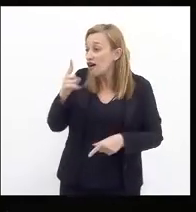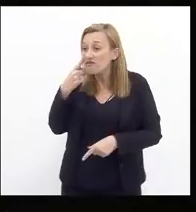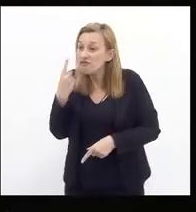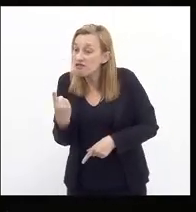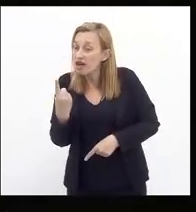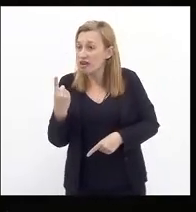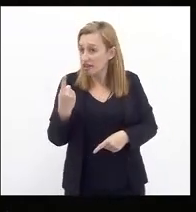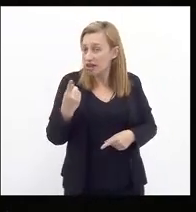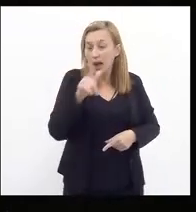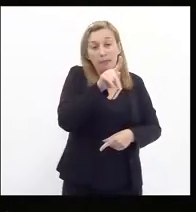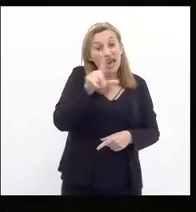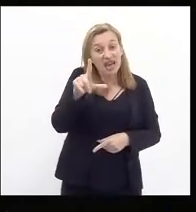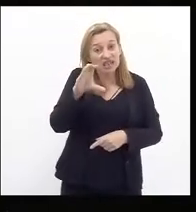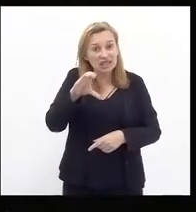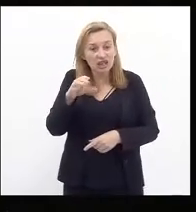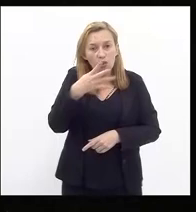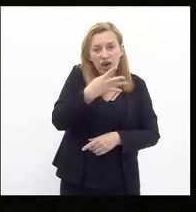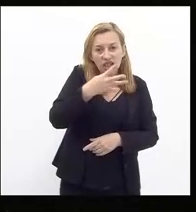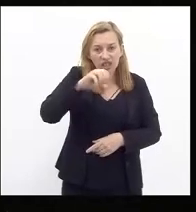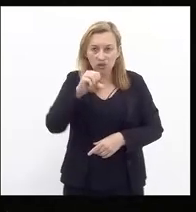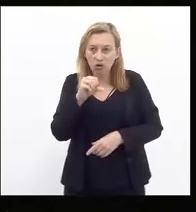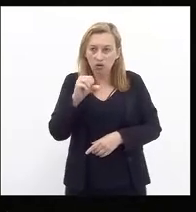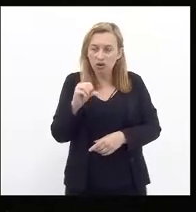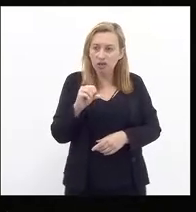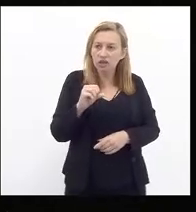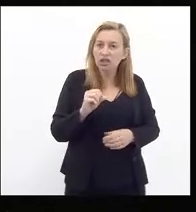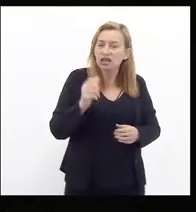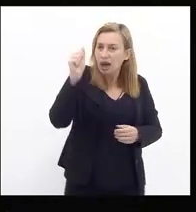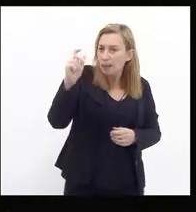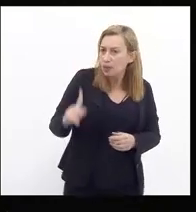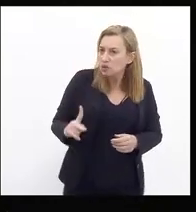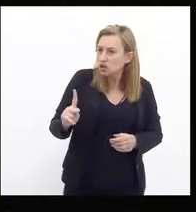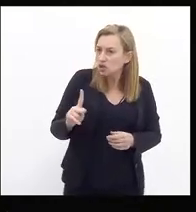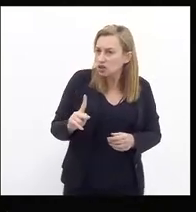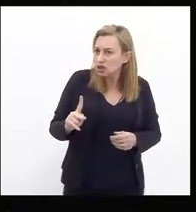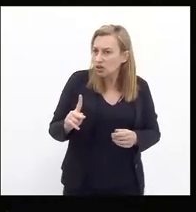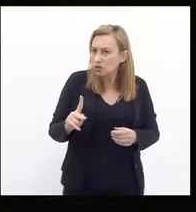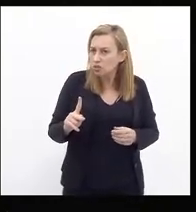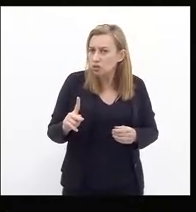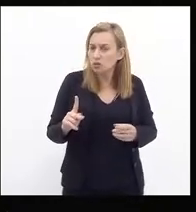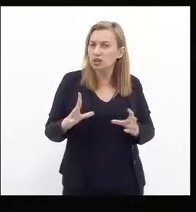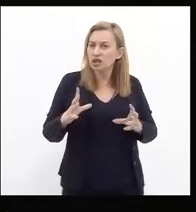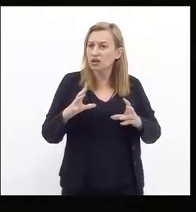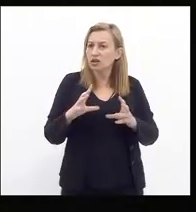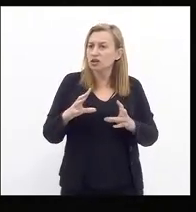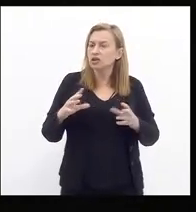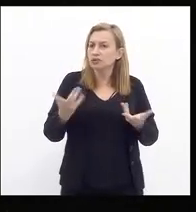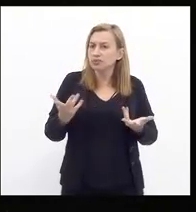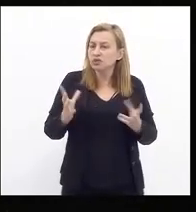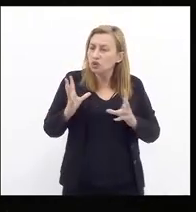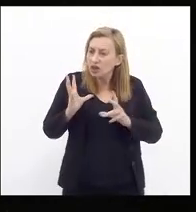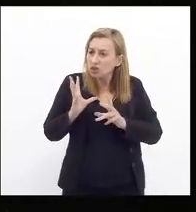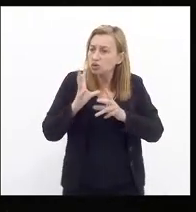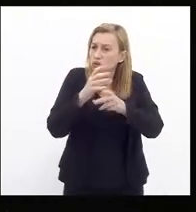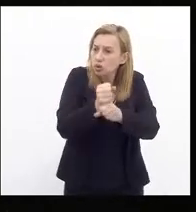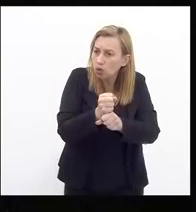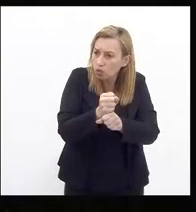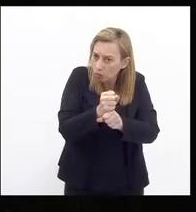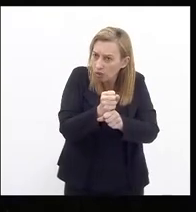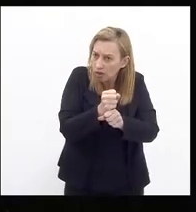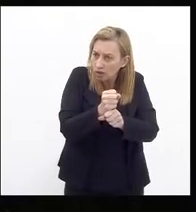olhar a pele c49 na aposentadoria na computação né na cumulação